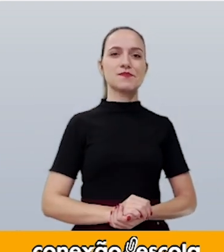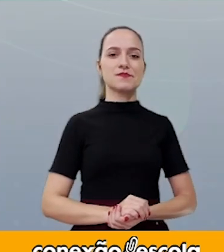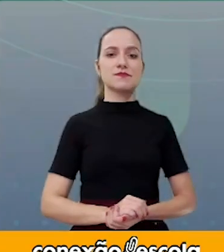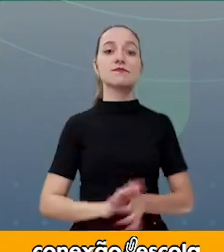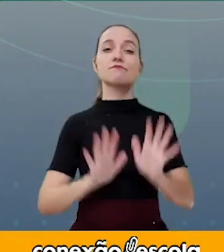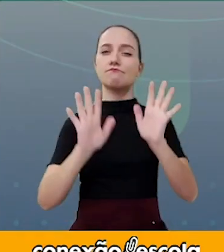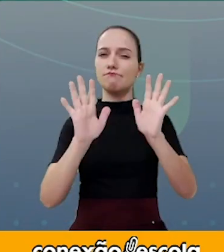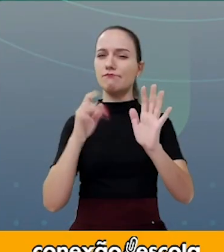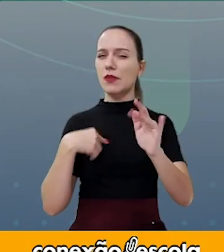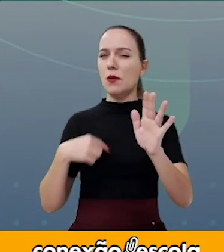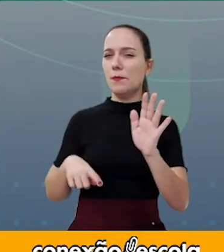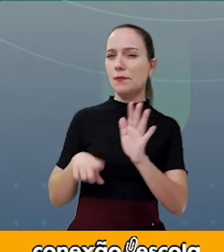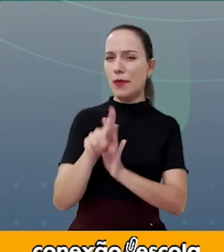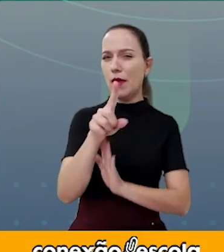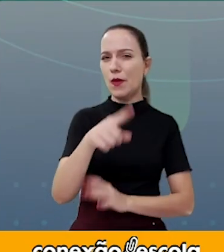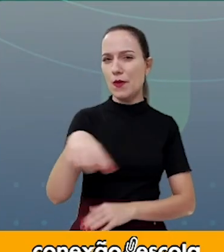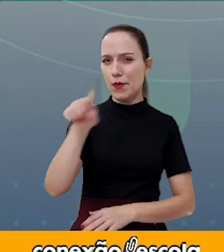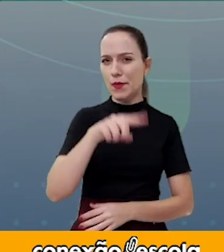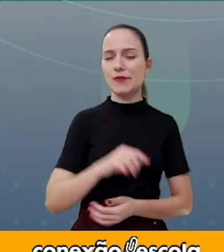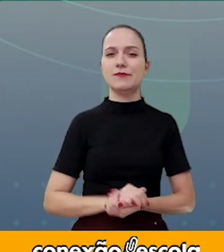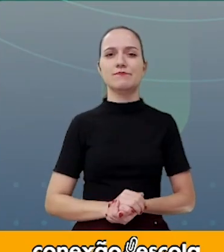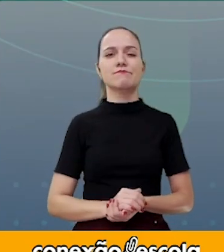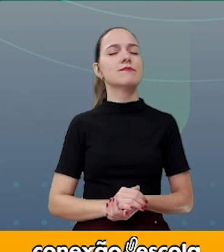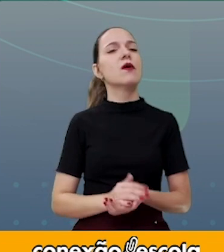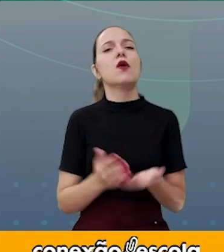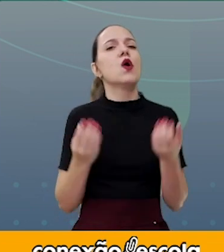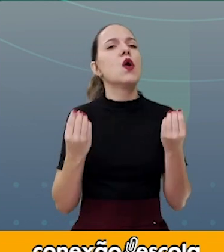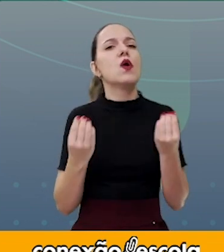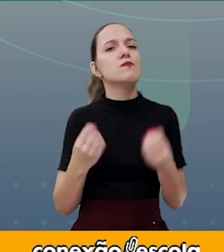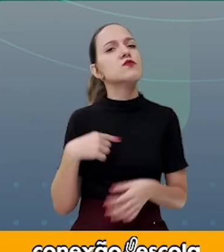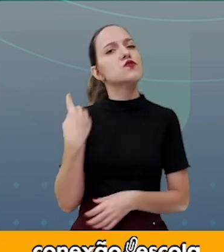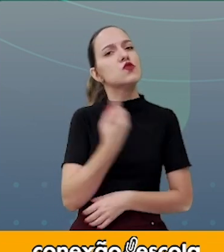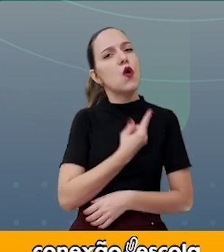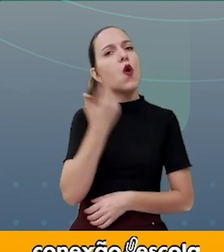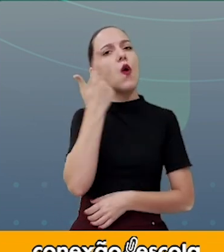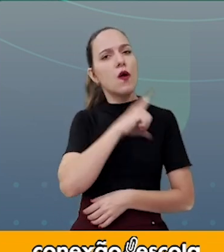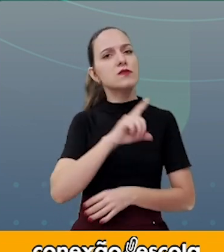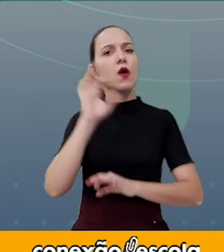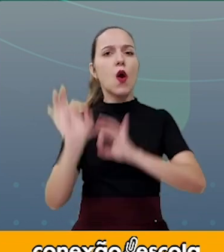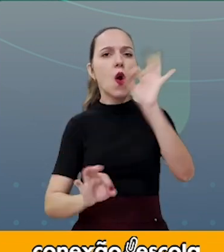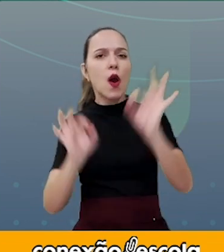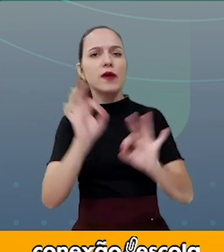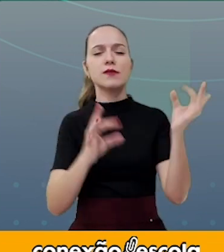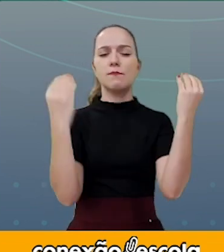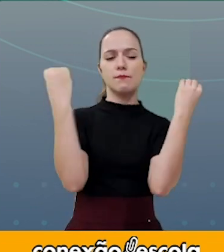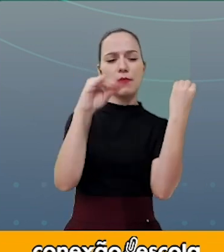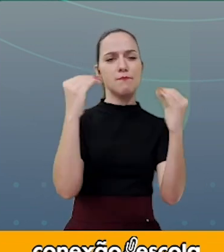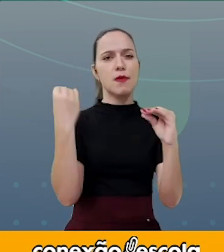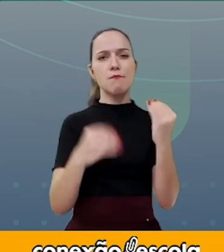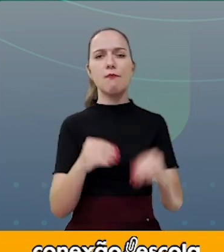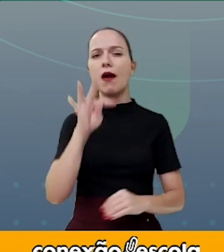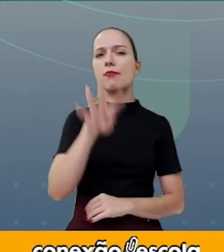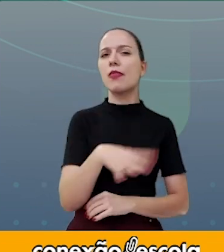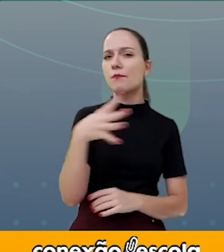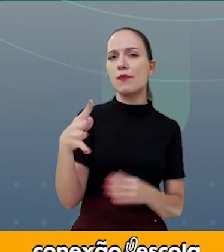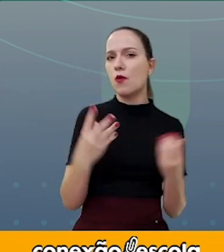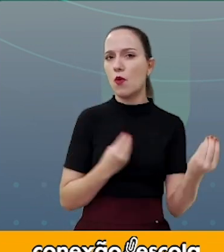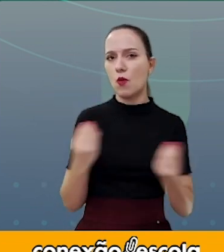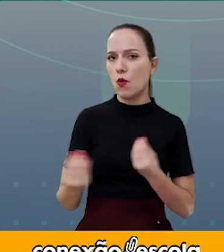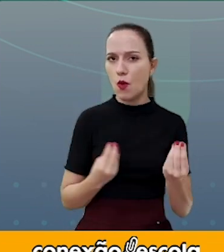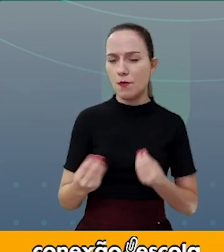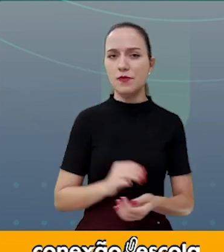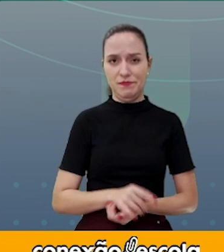Mas quero perguntar para vocês, e aí, como nós construímos uma tabela desde o